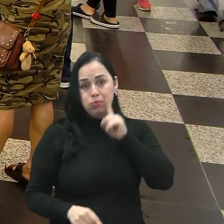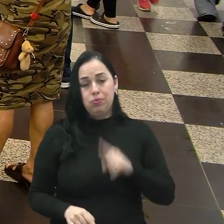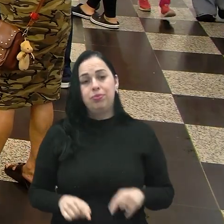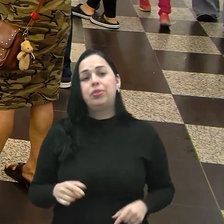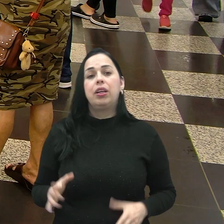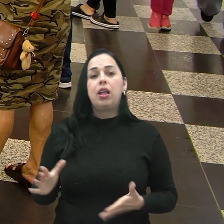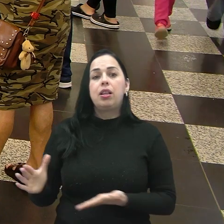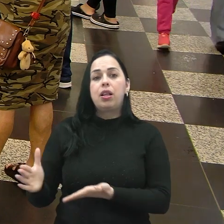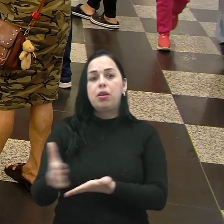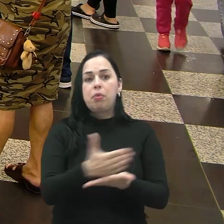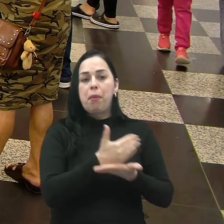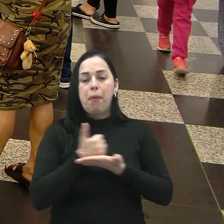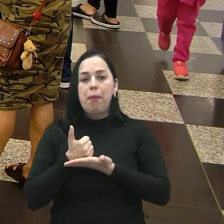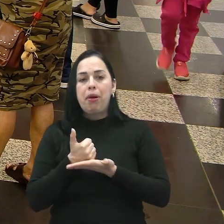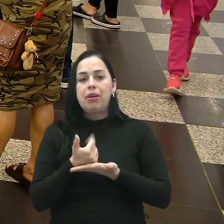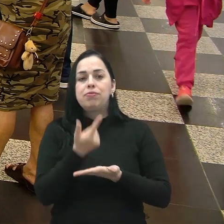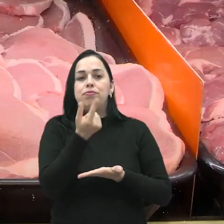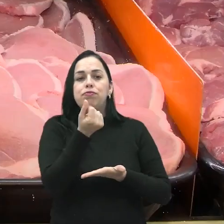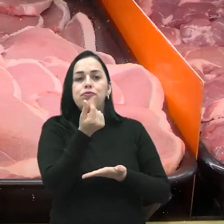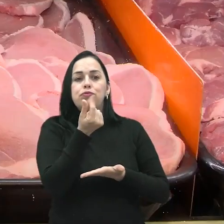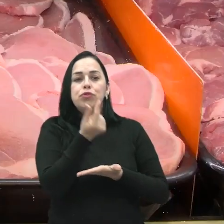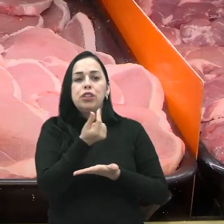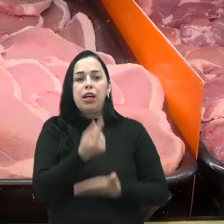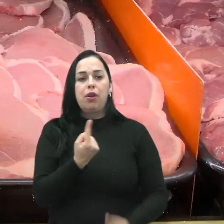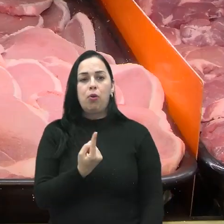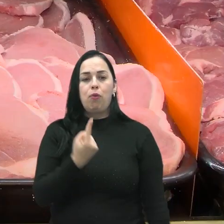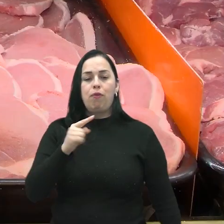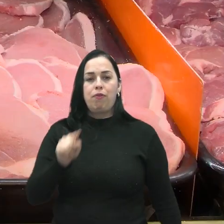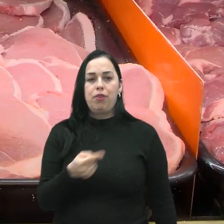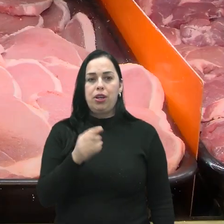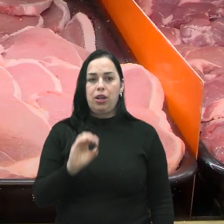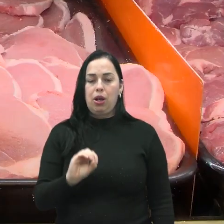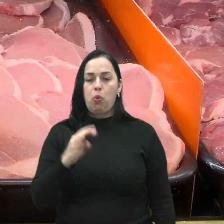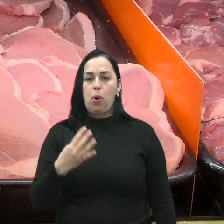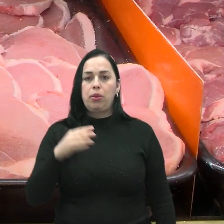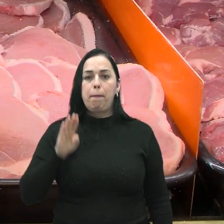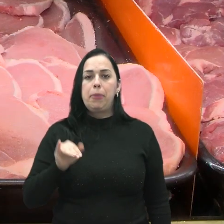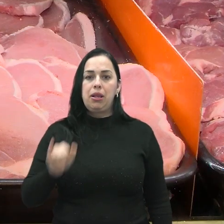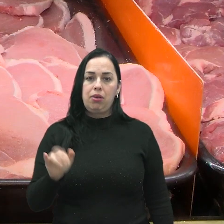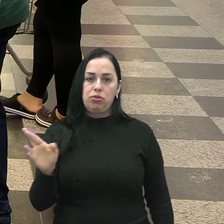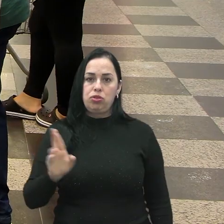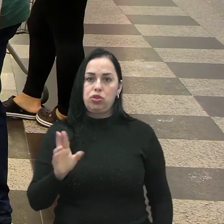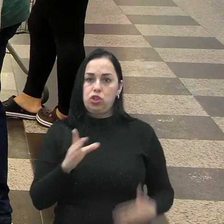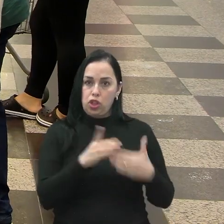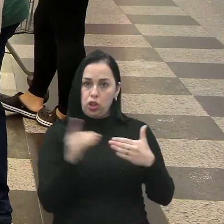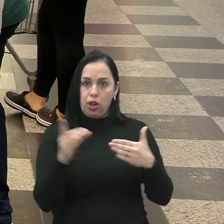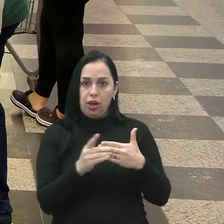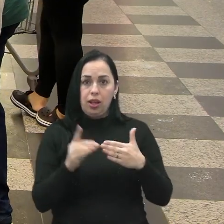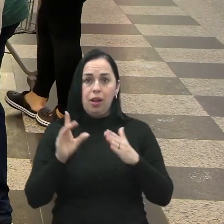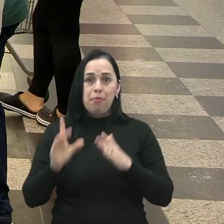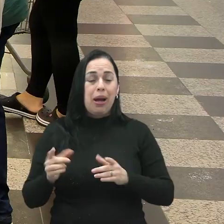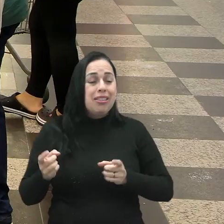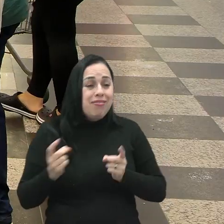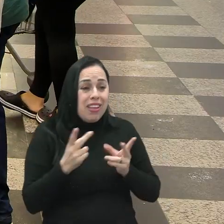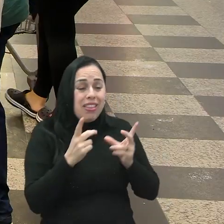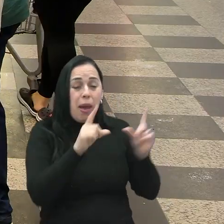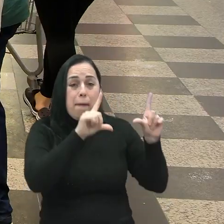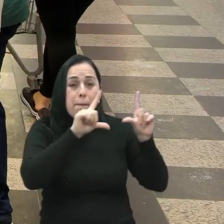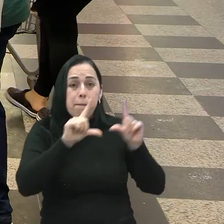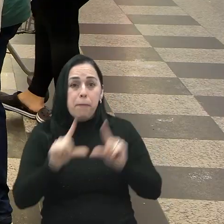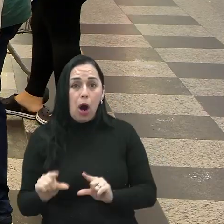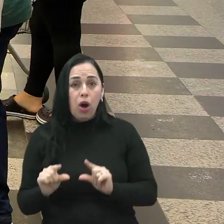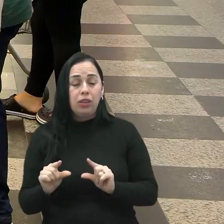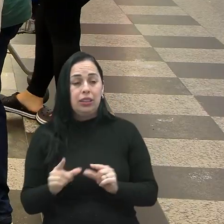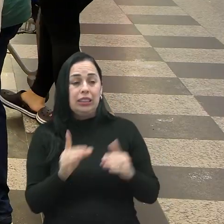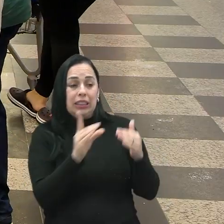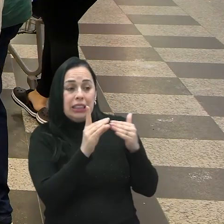Unidos, que renderam ao mercado US$ 1,4 bilhão. Com a queda da exportação e com